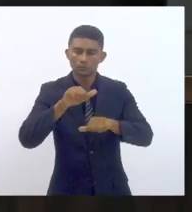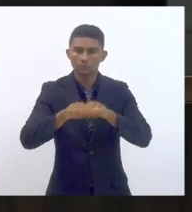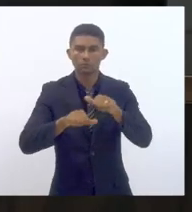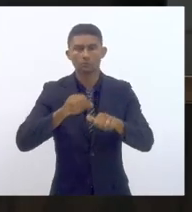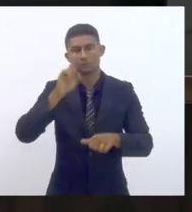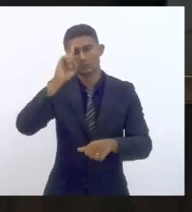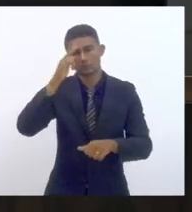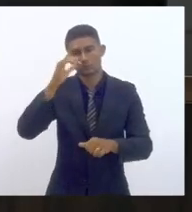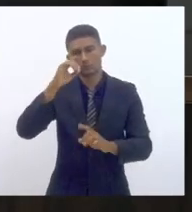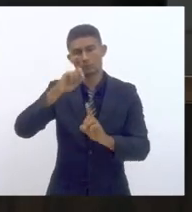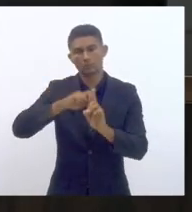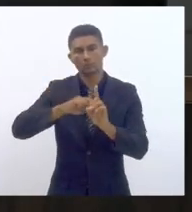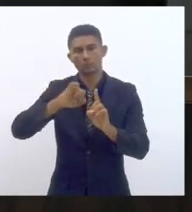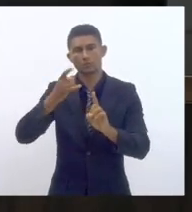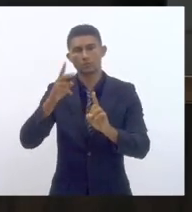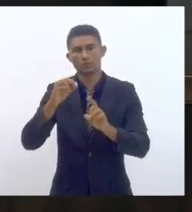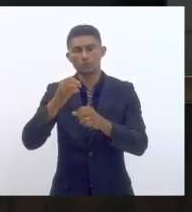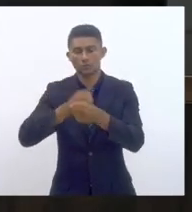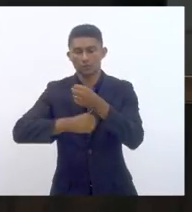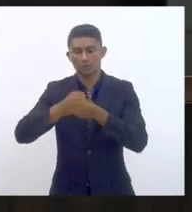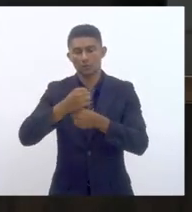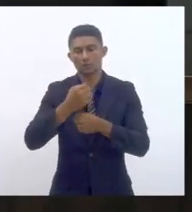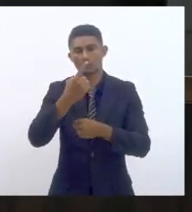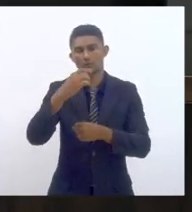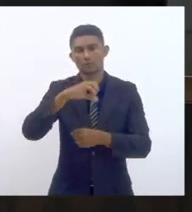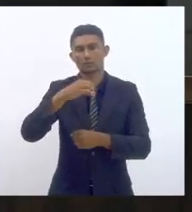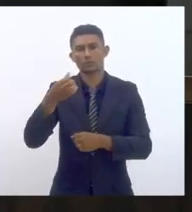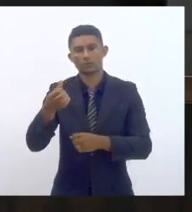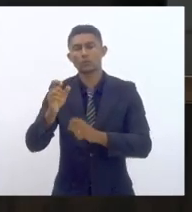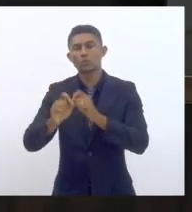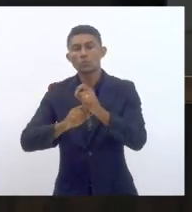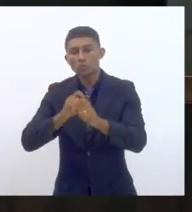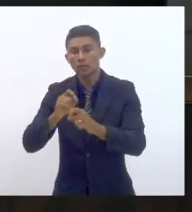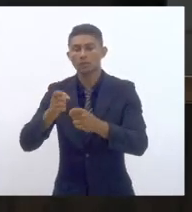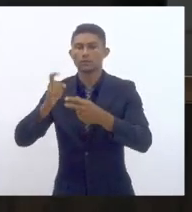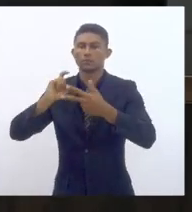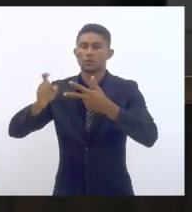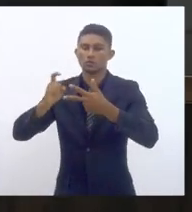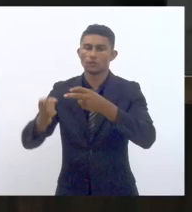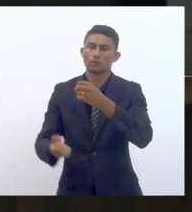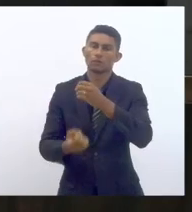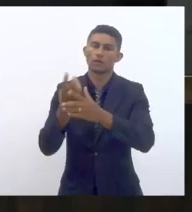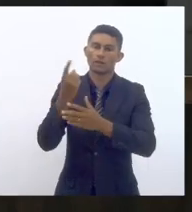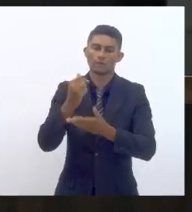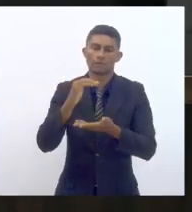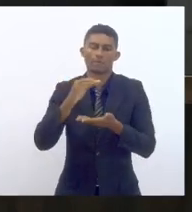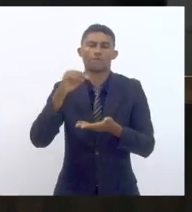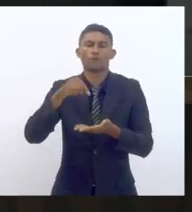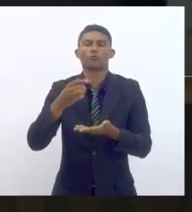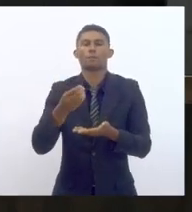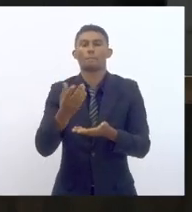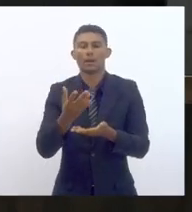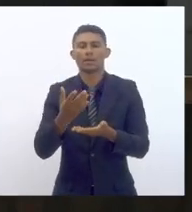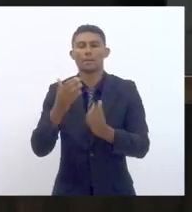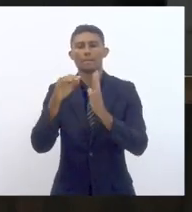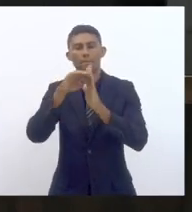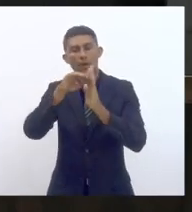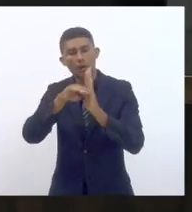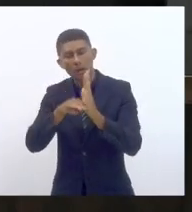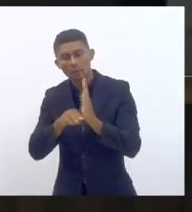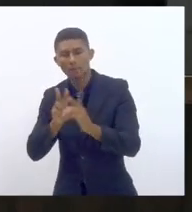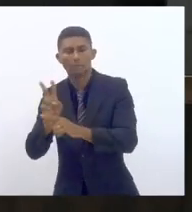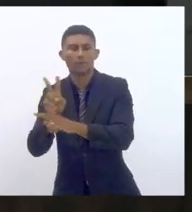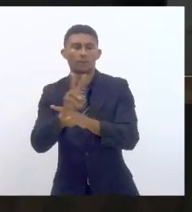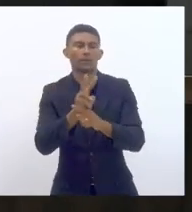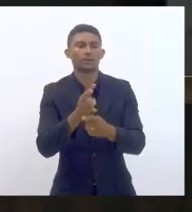de 10 de julho de 96, que autoriza o Poder Executivo a criar o Fundo Especial de Apoio a Programas de Proteção e Defesa do Consumidor,